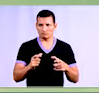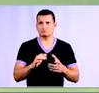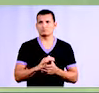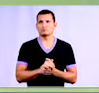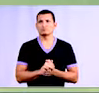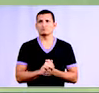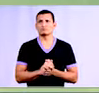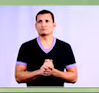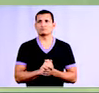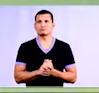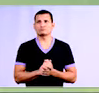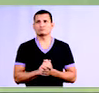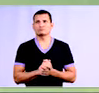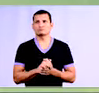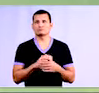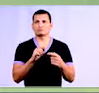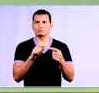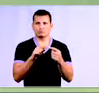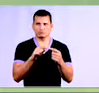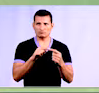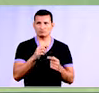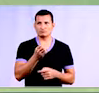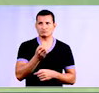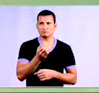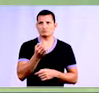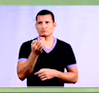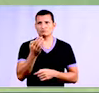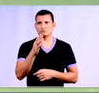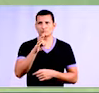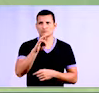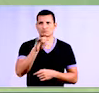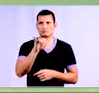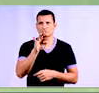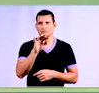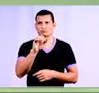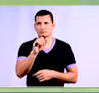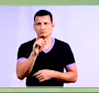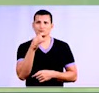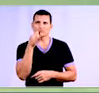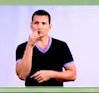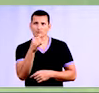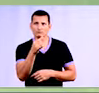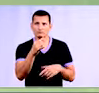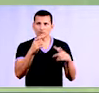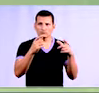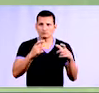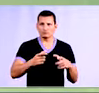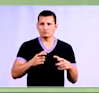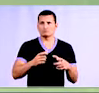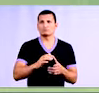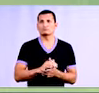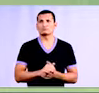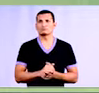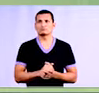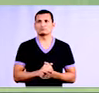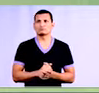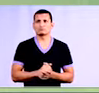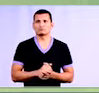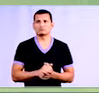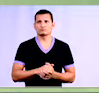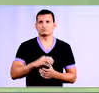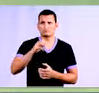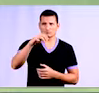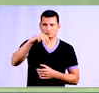correspondente à combinação de bits das linhas de endereço do circuito eletrônico. Ou seja, nós estamos falando da